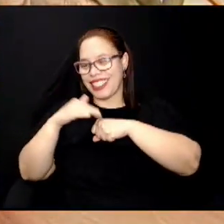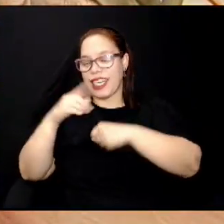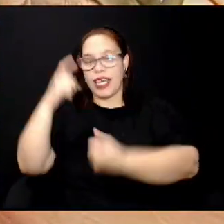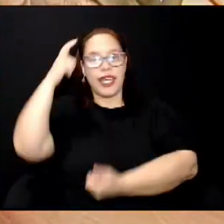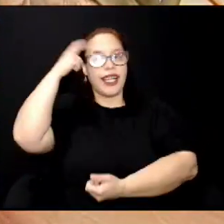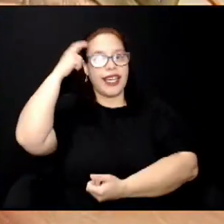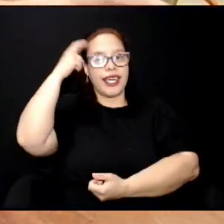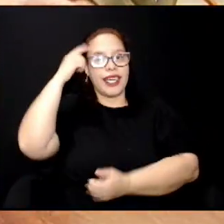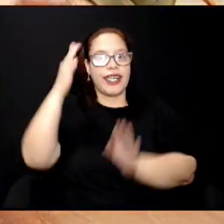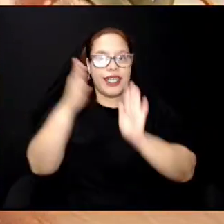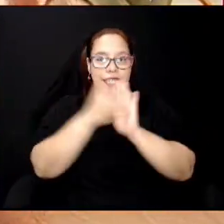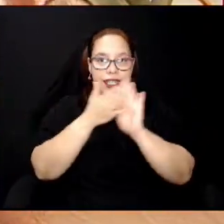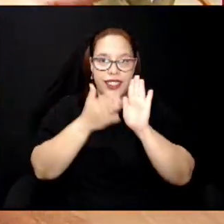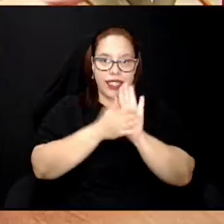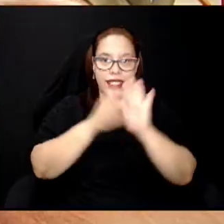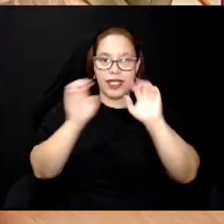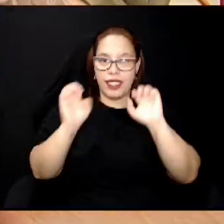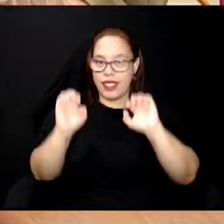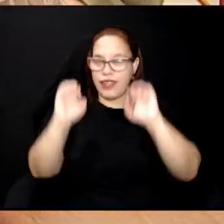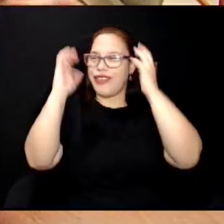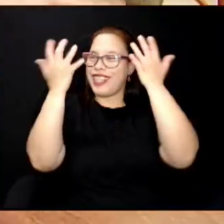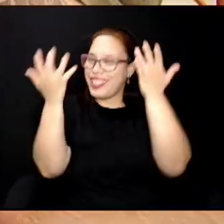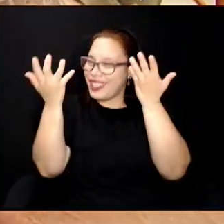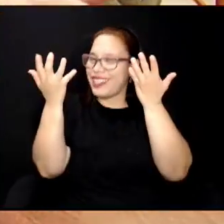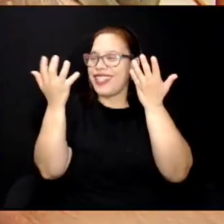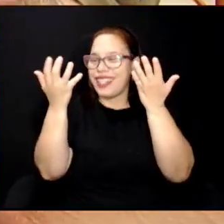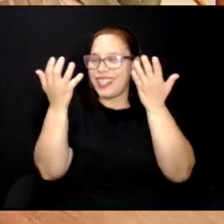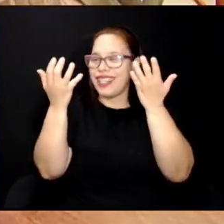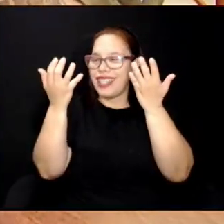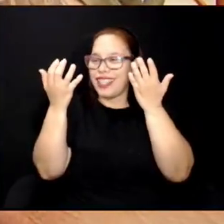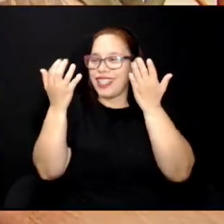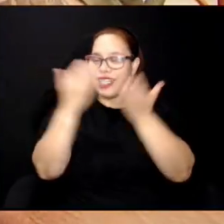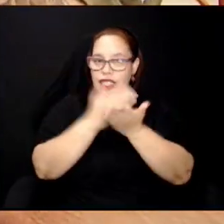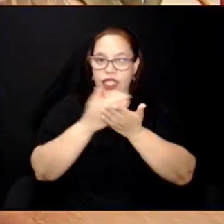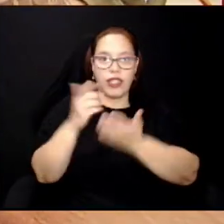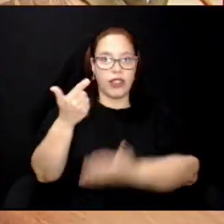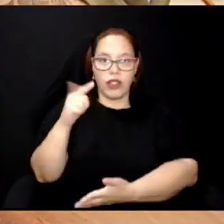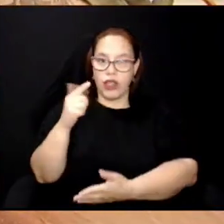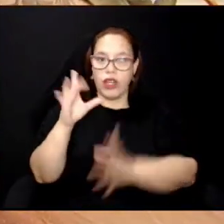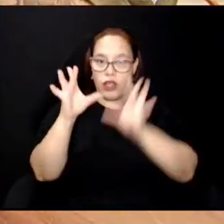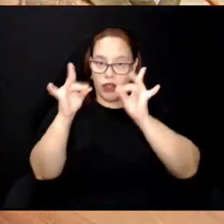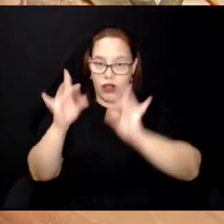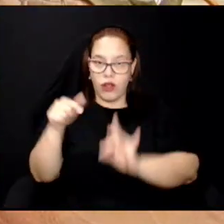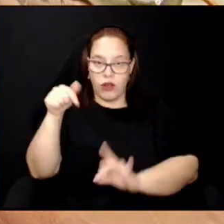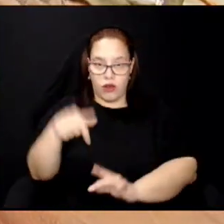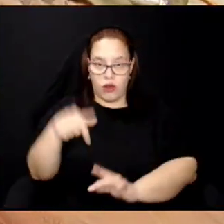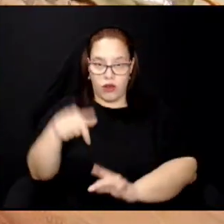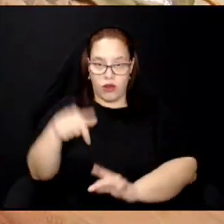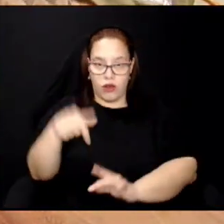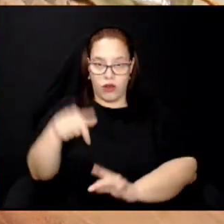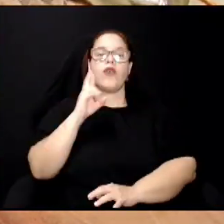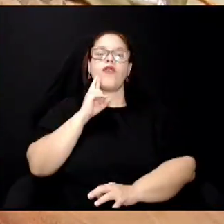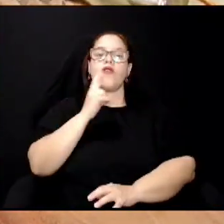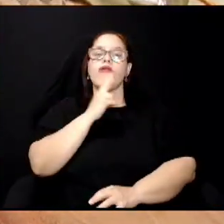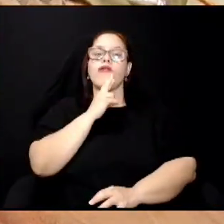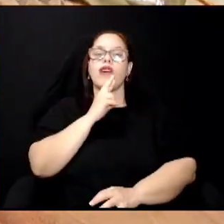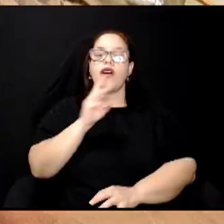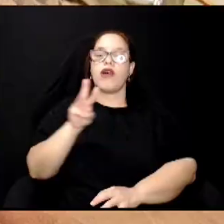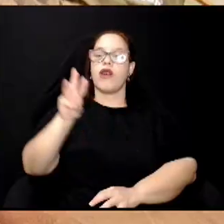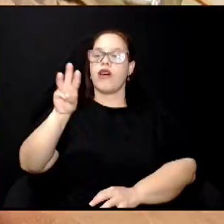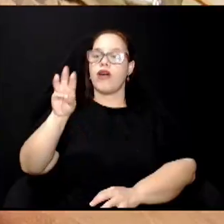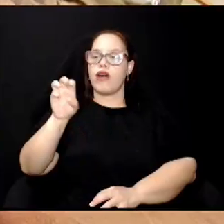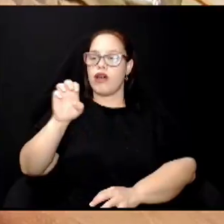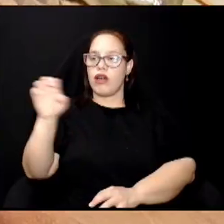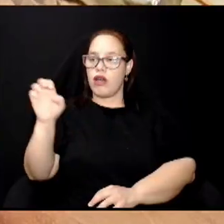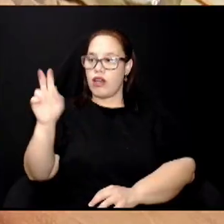proposta do festival. Então é uma entrada que inclusive nem tem no nosso cardápio, é exclusivo para o Campinas Restaurant Week. Bom, você disse aí do tema que é Volta